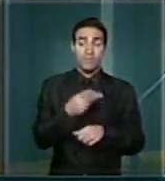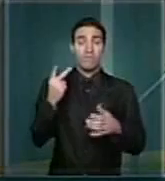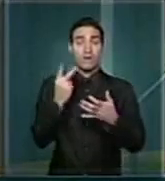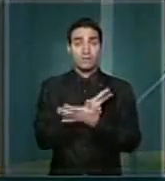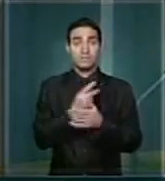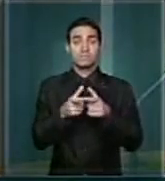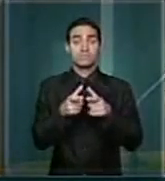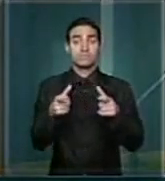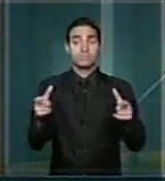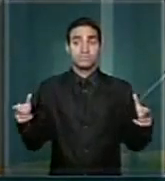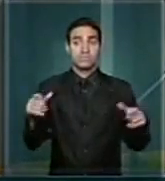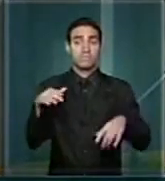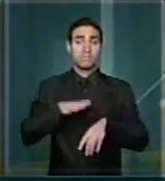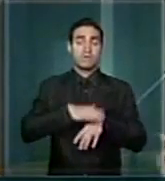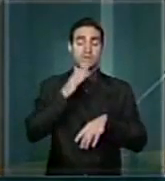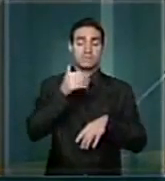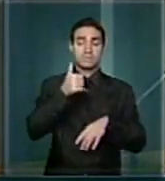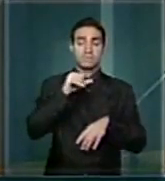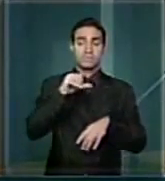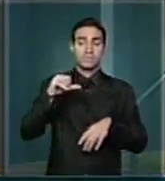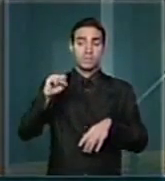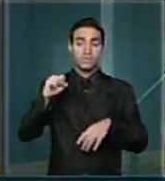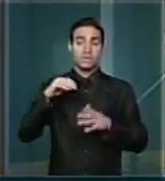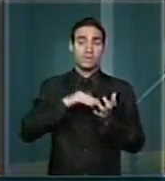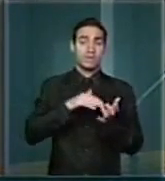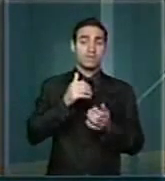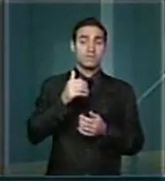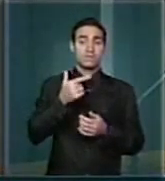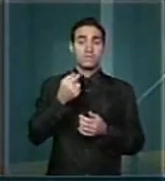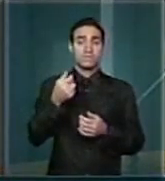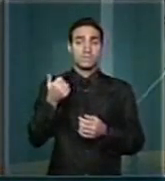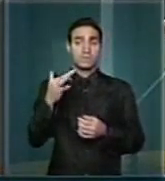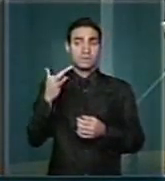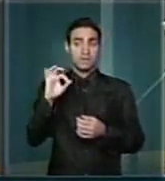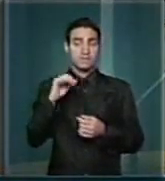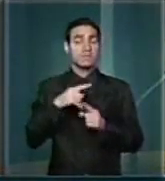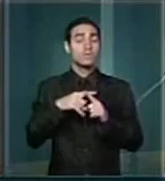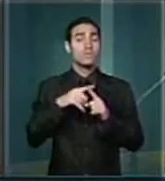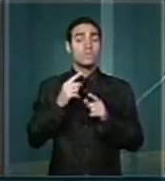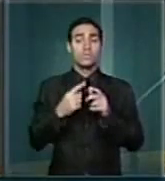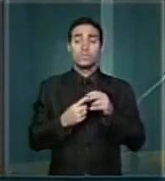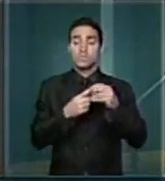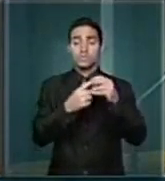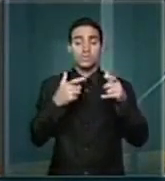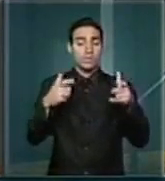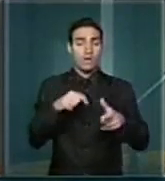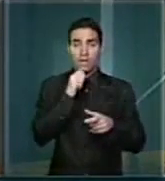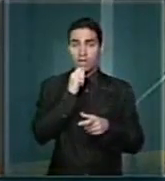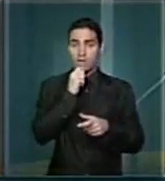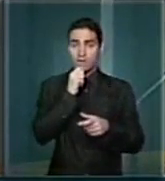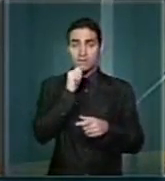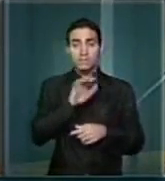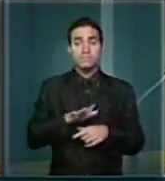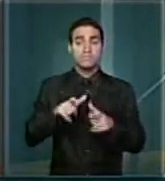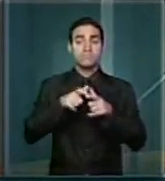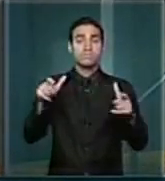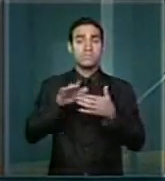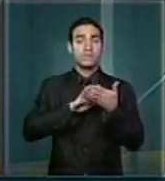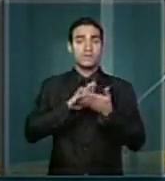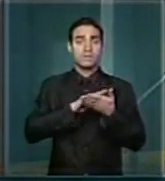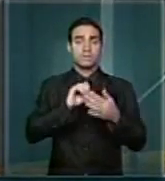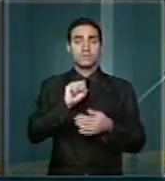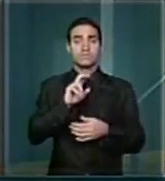aumentou em todo o país de 98 a 2010. A única região que não aumentou, presidente, foi na região sudeste. E